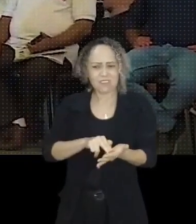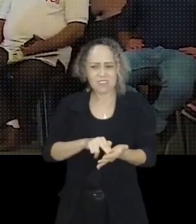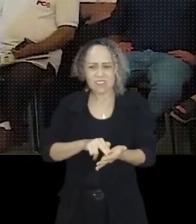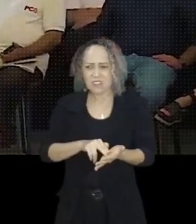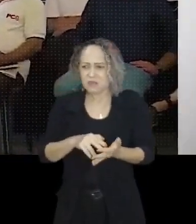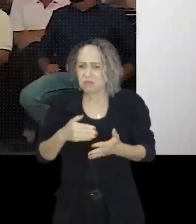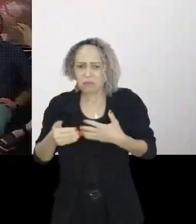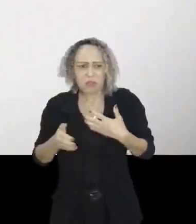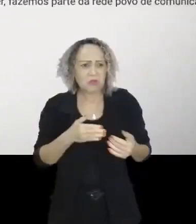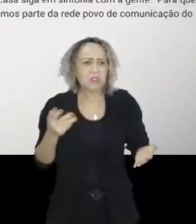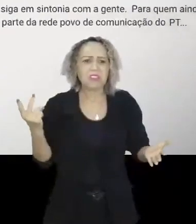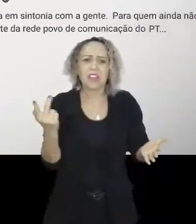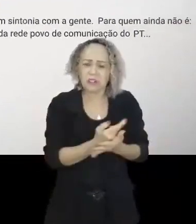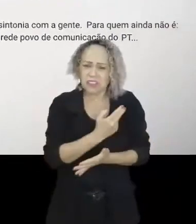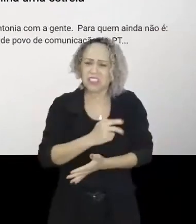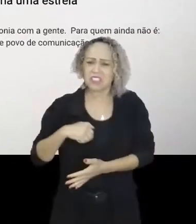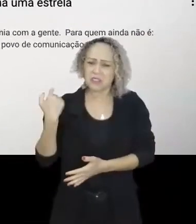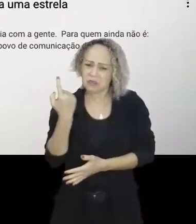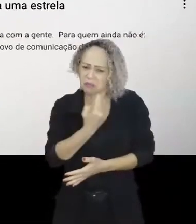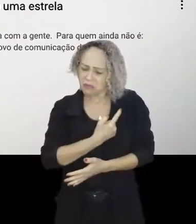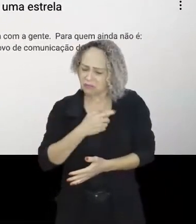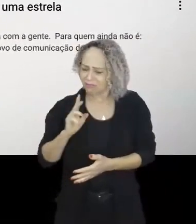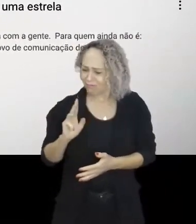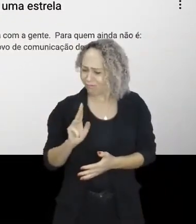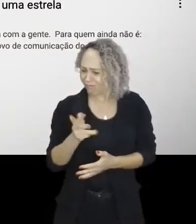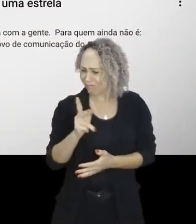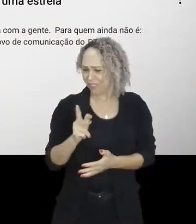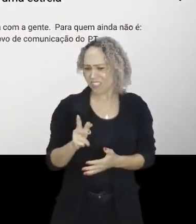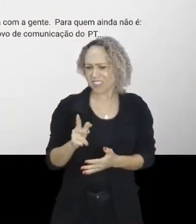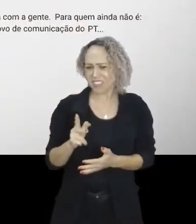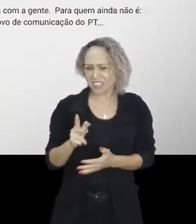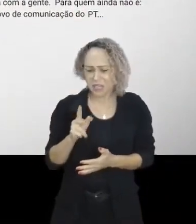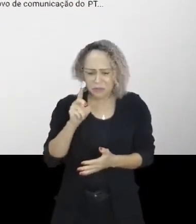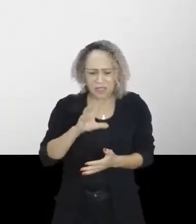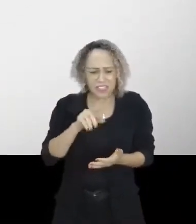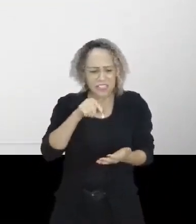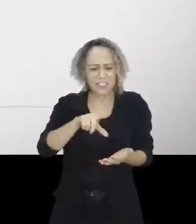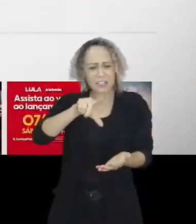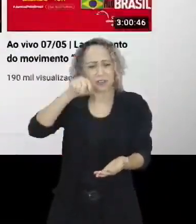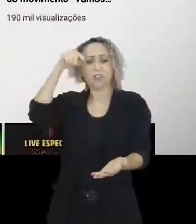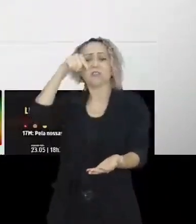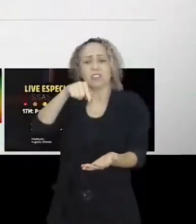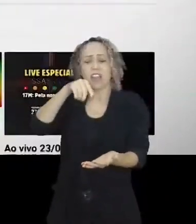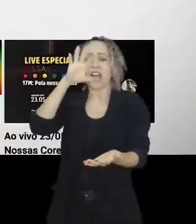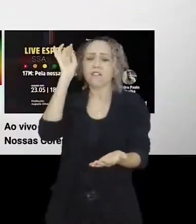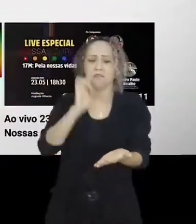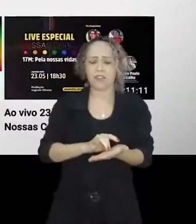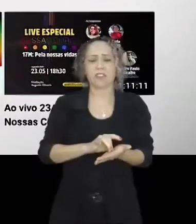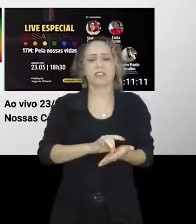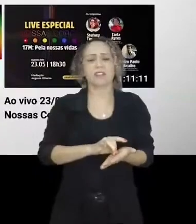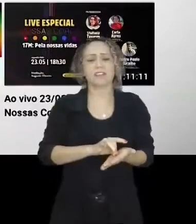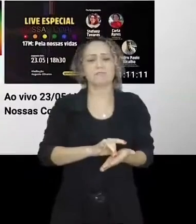importa a situação, a gente sempre toma partido da verdade.